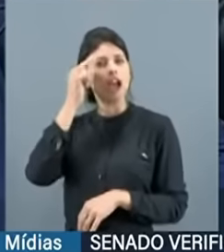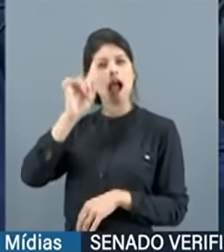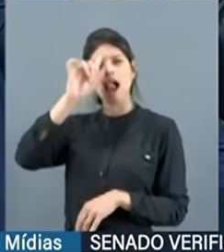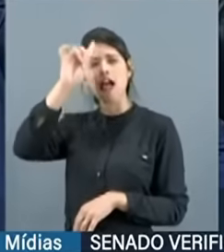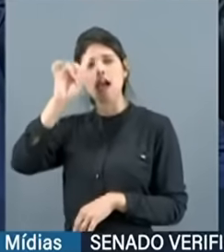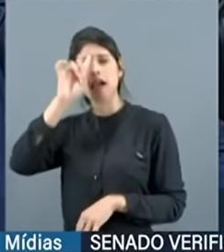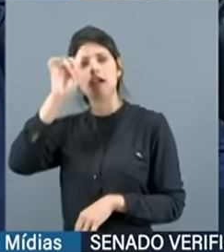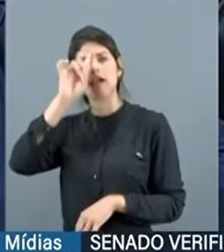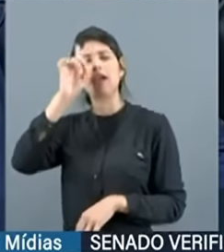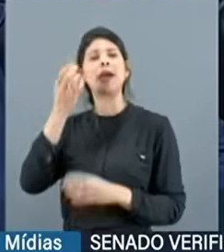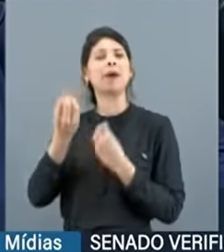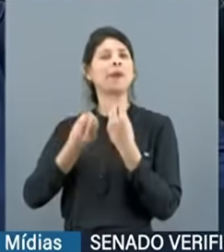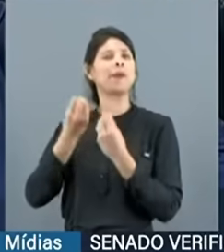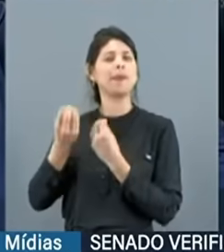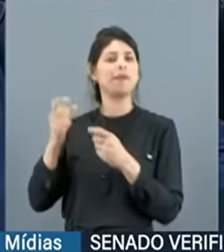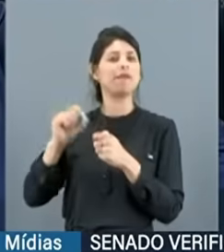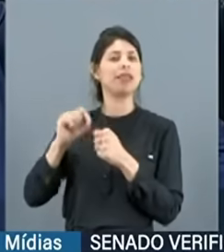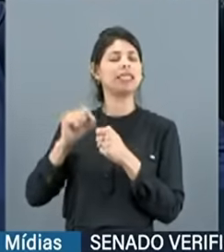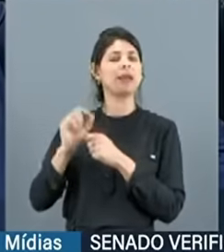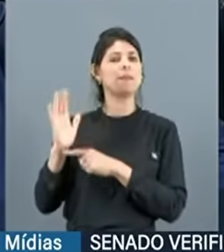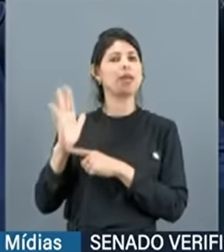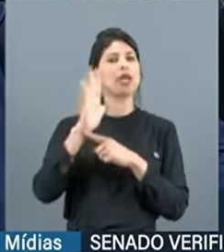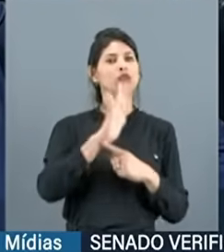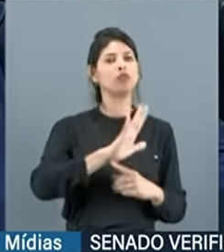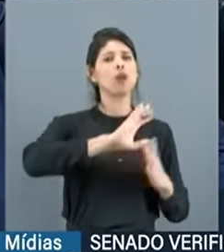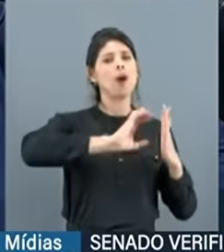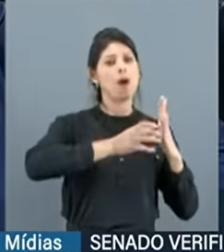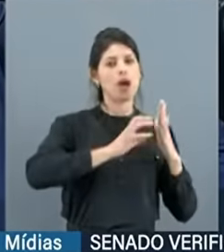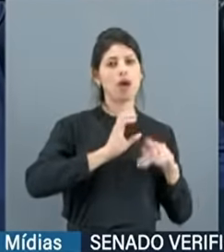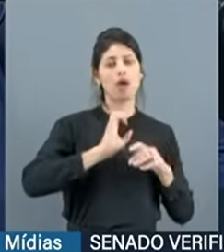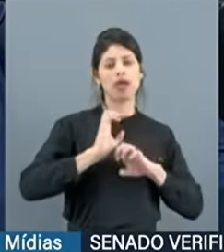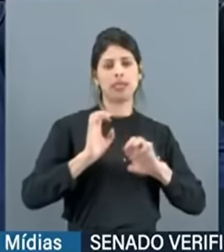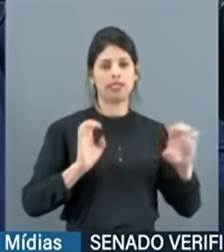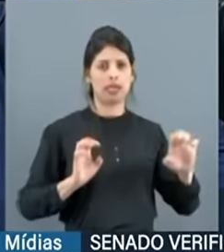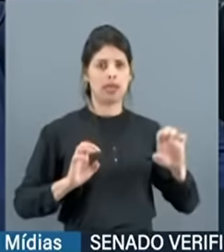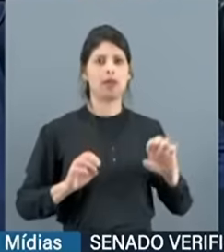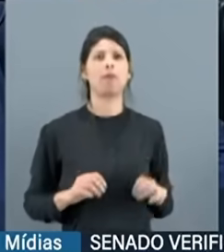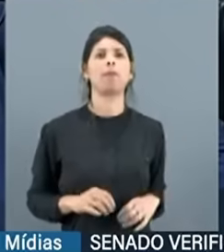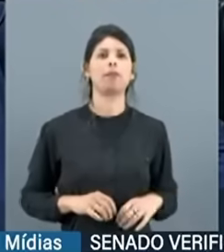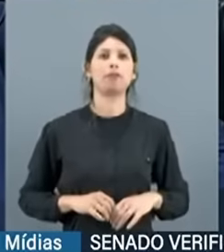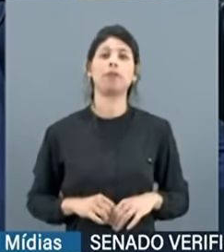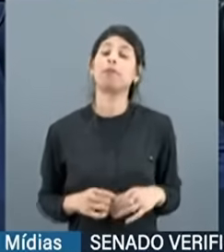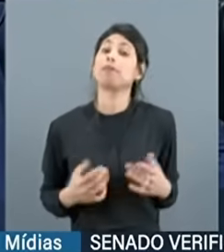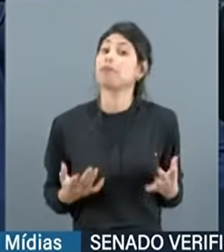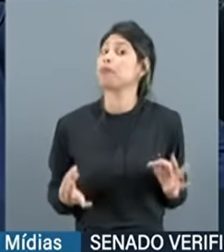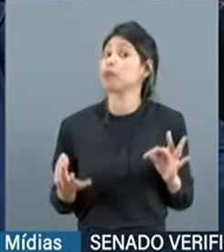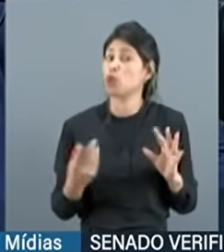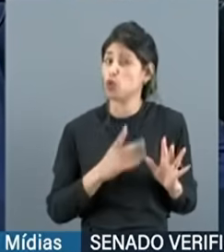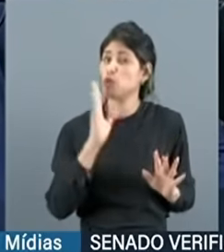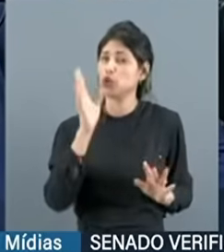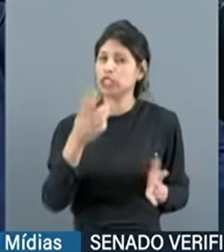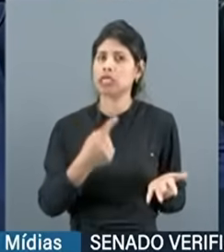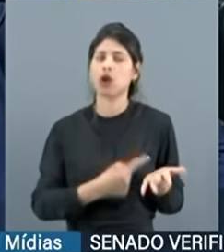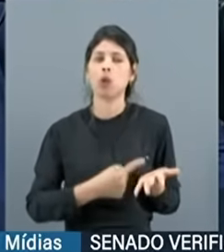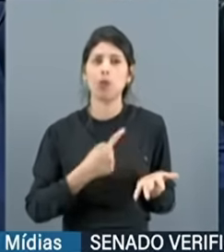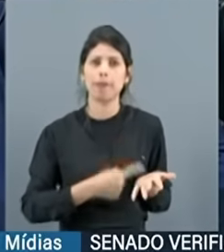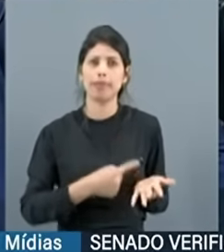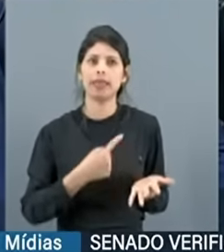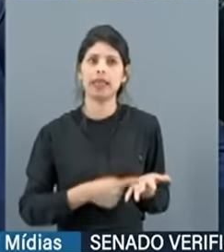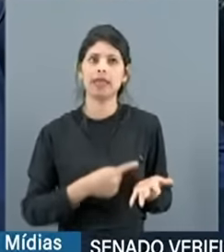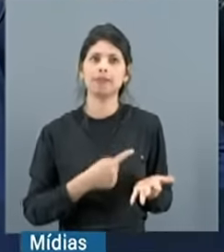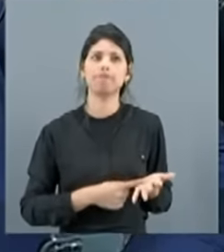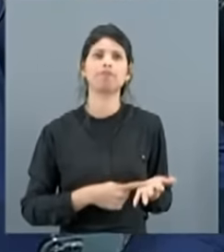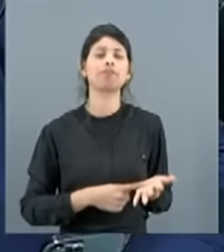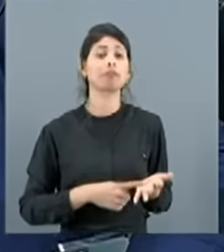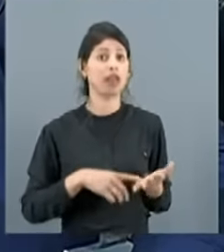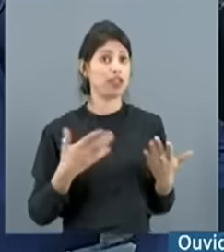políticos partidários da extrema esquerda. Tudo absolutamente combinado, senador Magno Malta. Eu queria